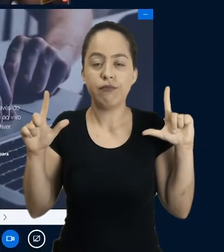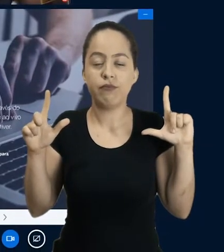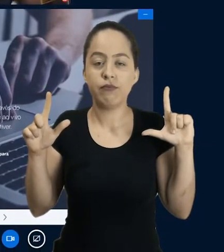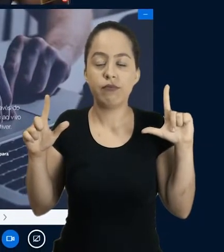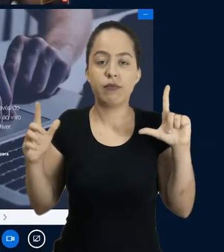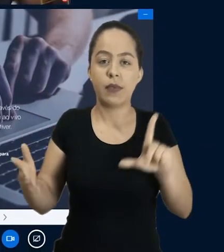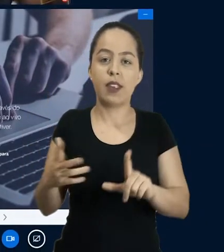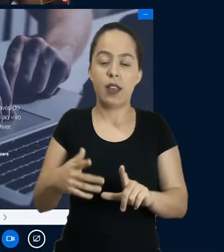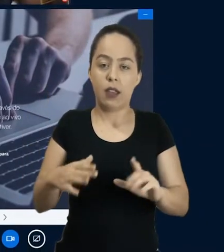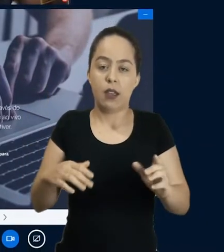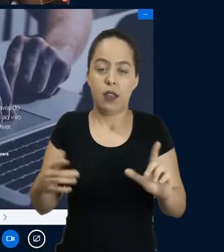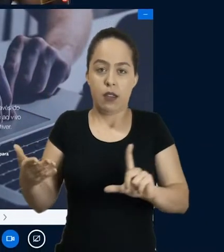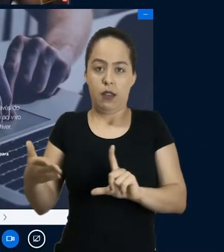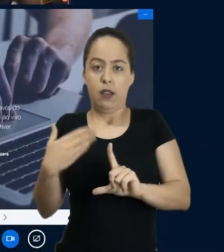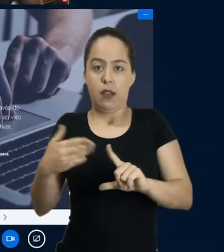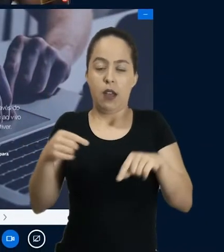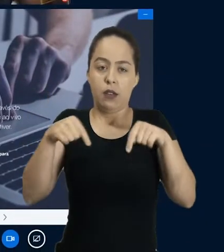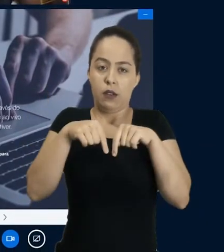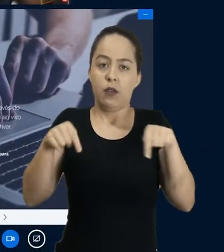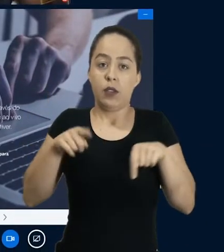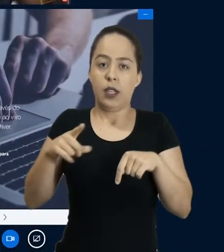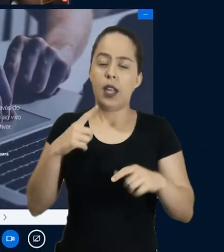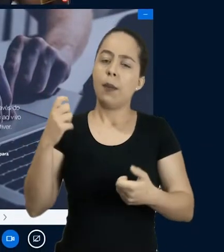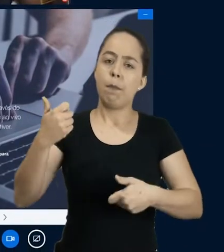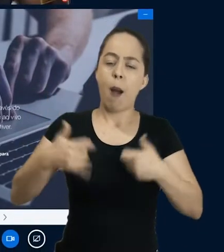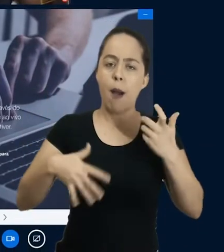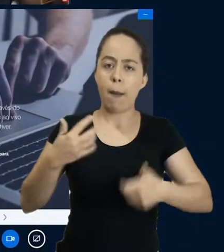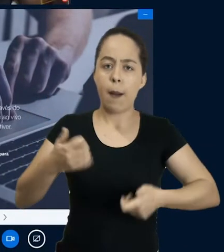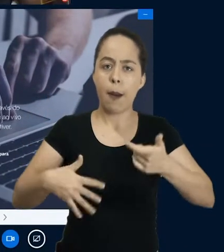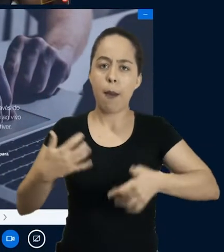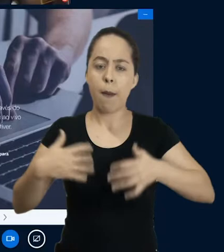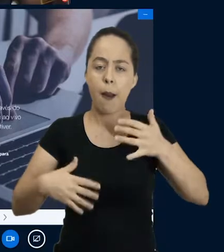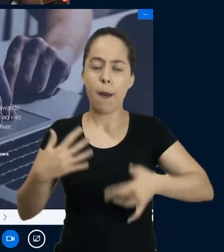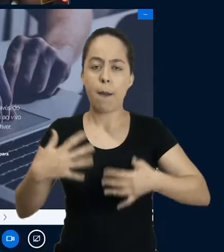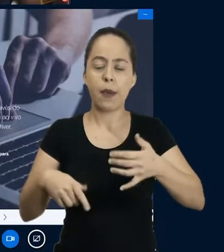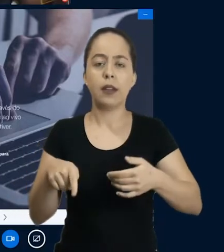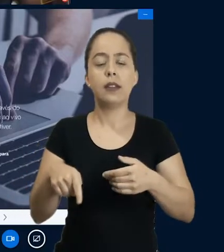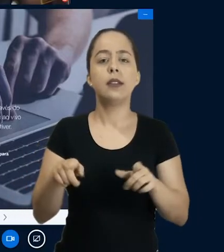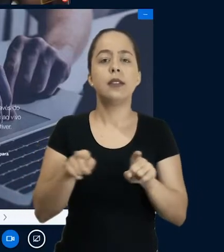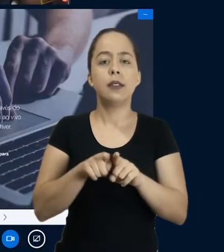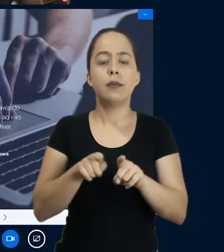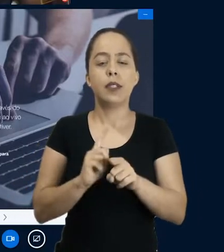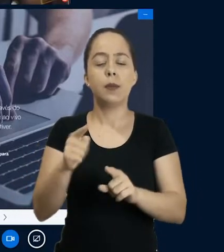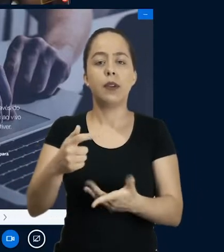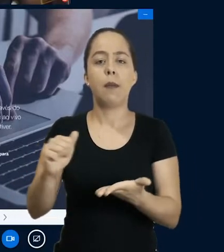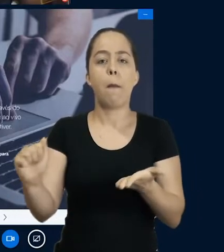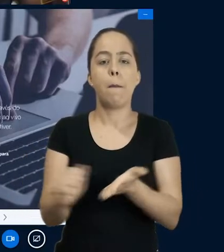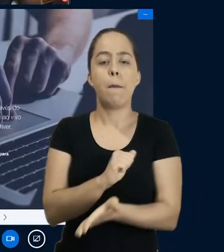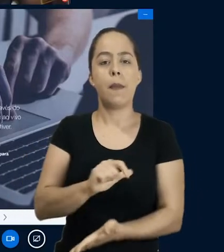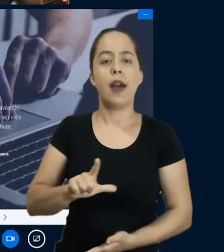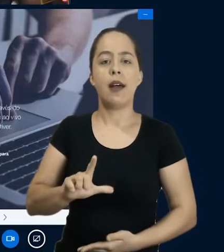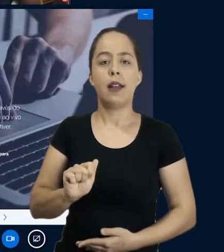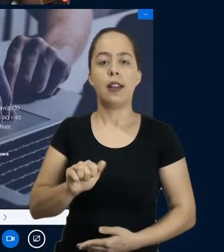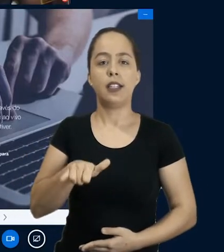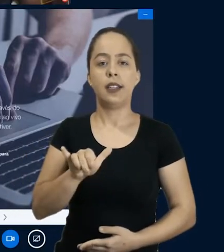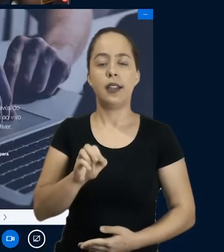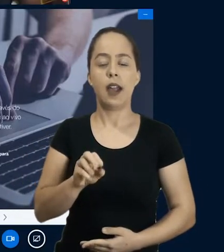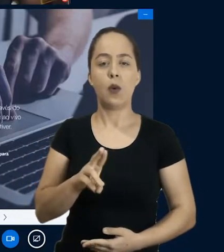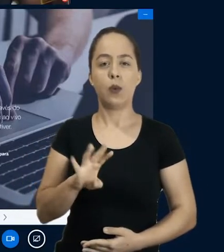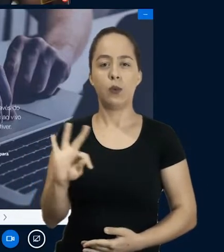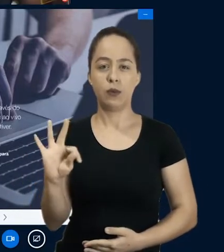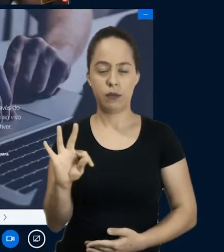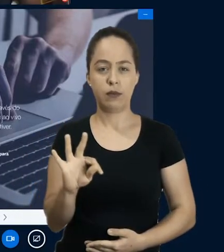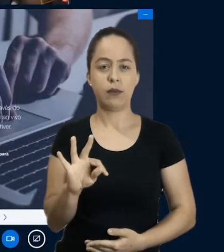maior, comparação com o slide. Depois clica no mais, vem propagar layout, que aí ele